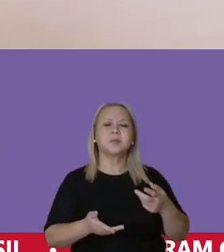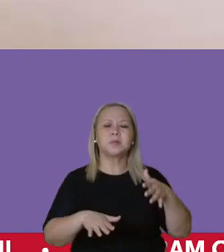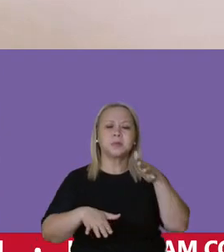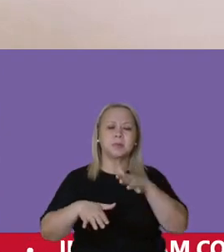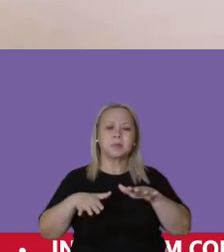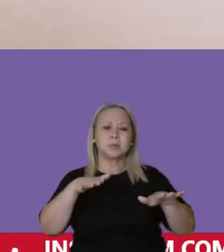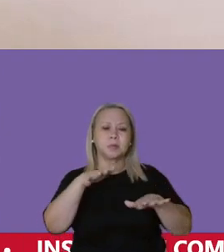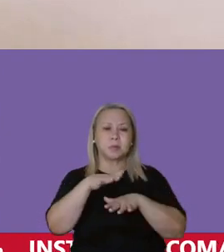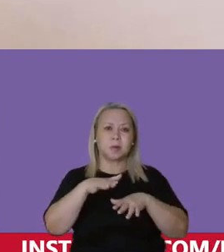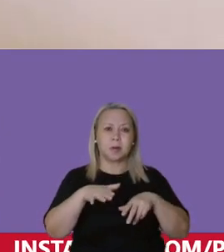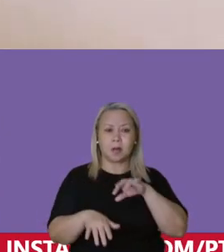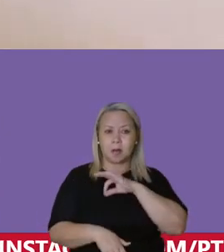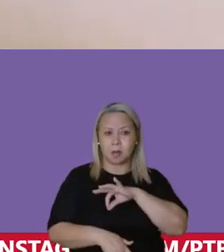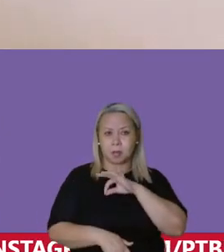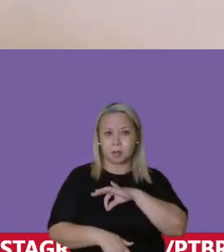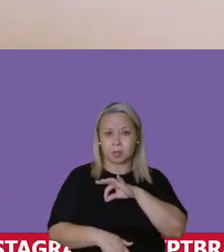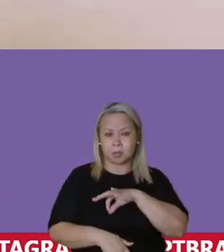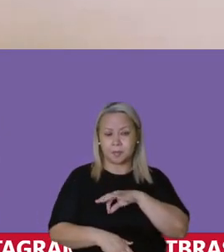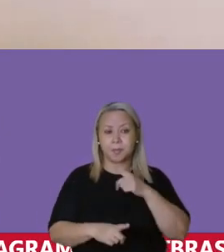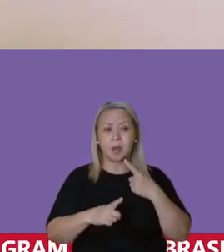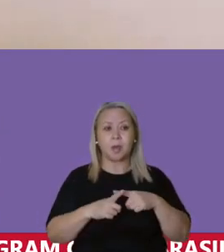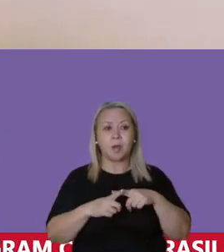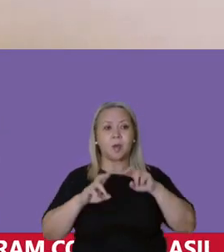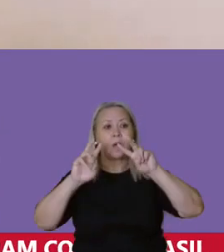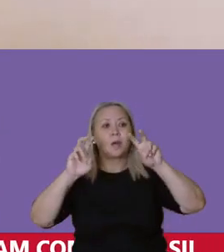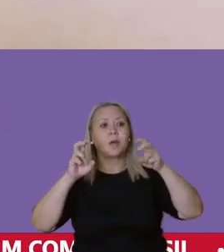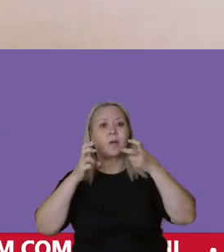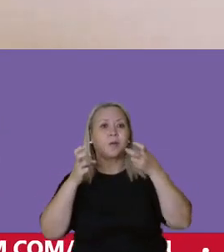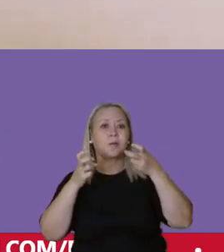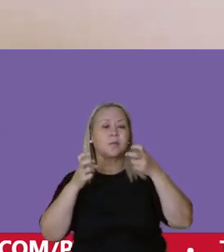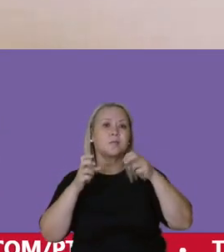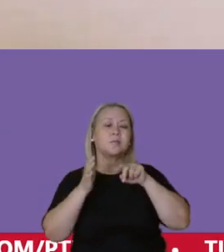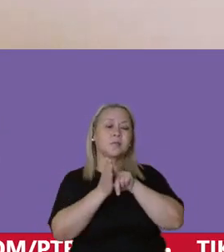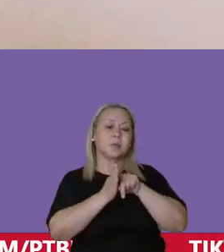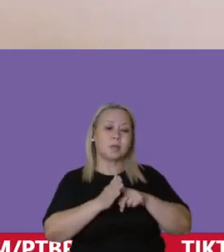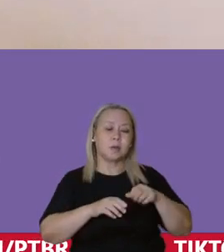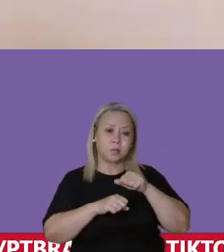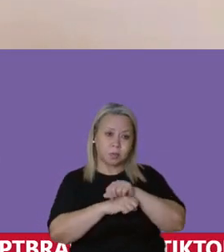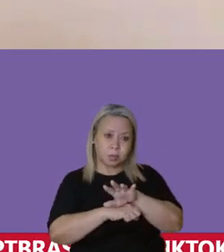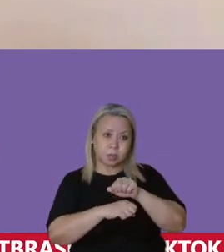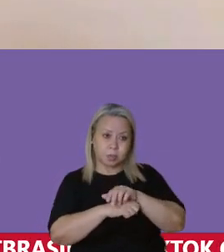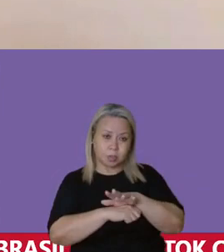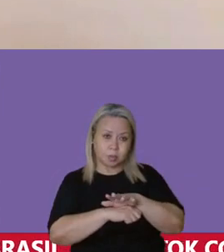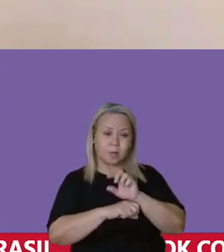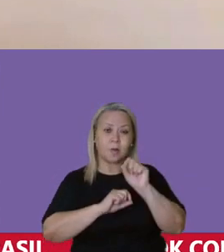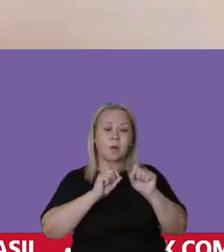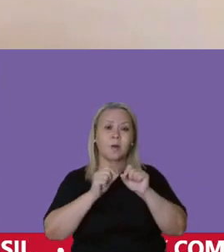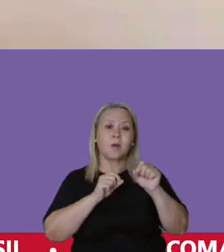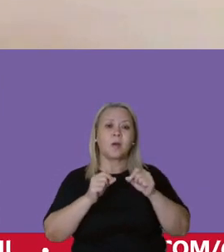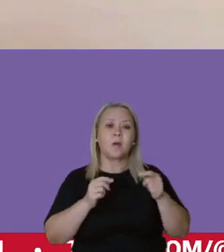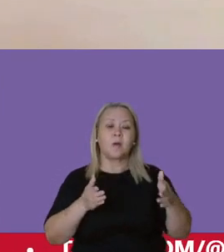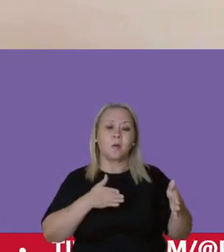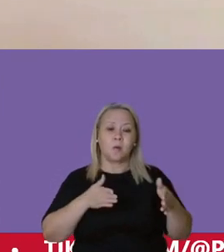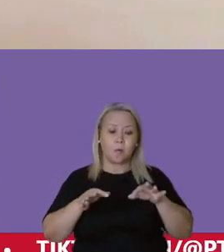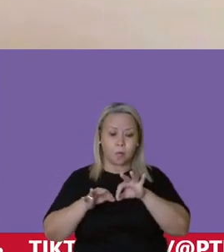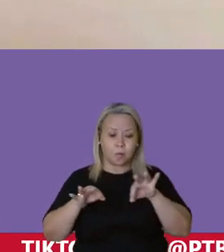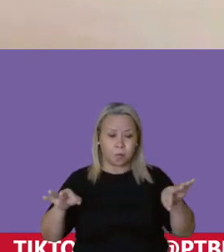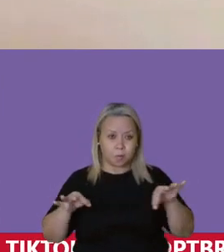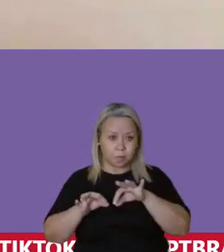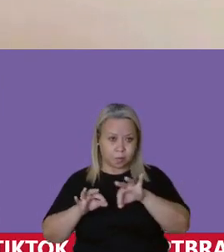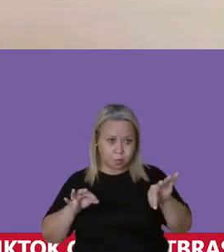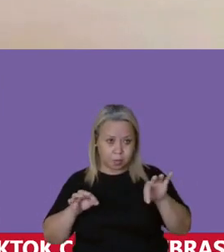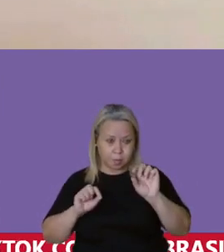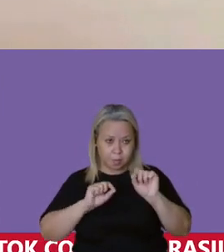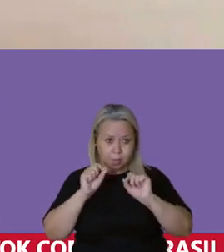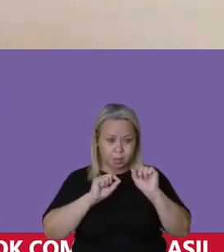está falando que vai ocorrer perda? Porque é uma questão de índice, de indicador. O que mede a desigualdade normalmente é o índice de